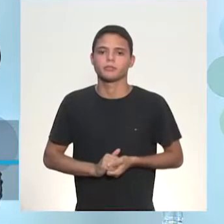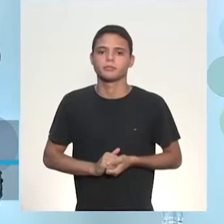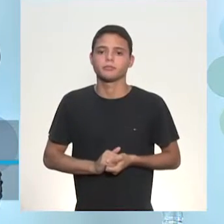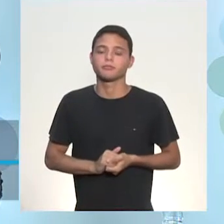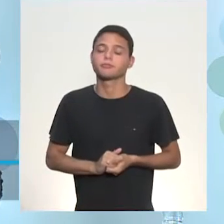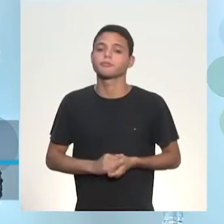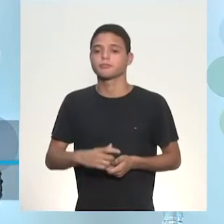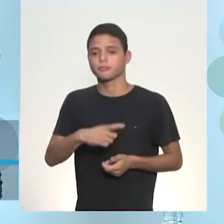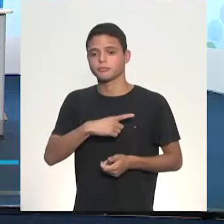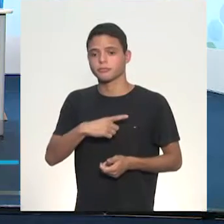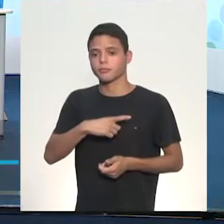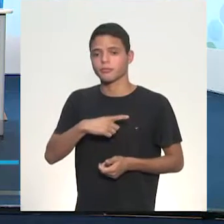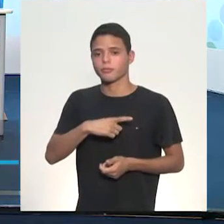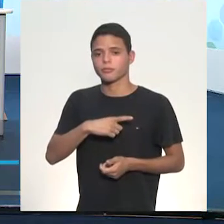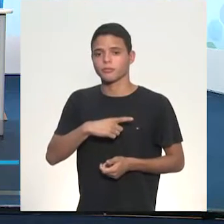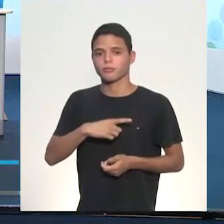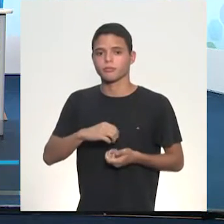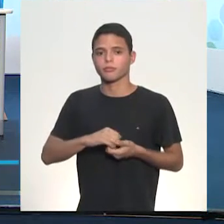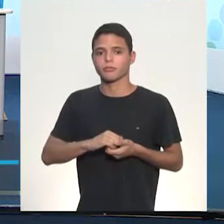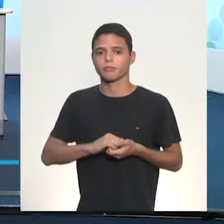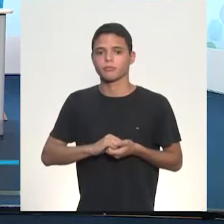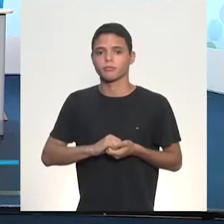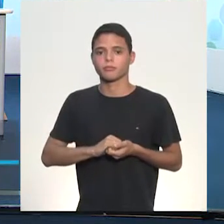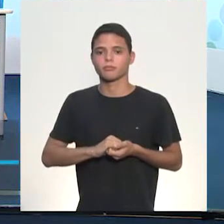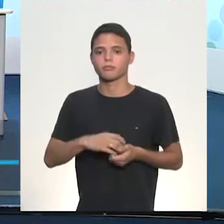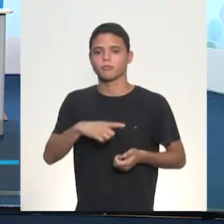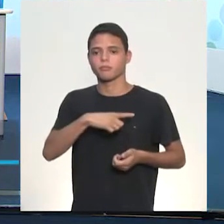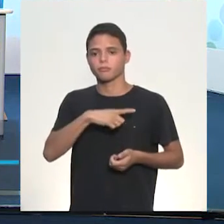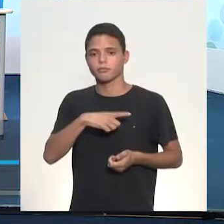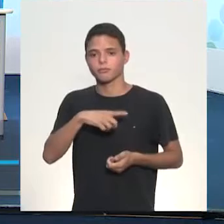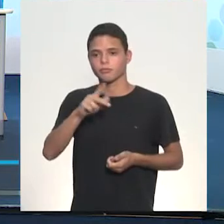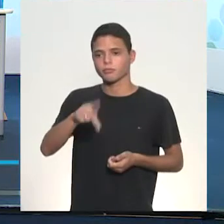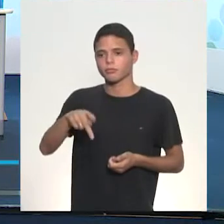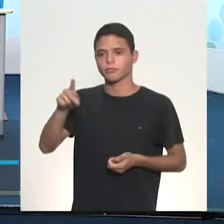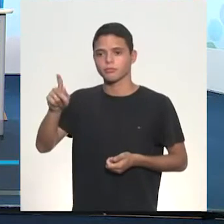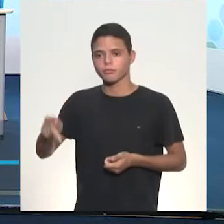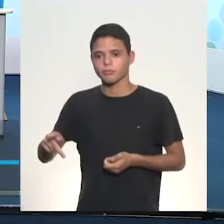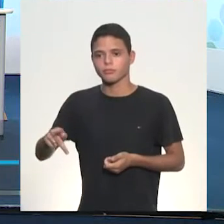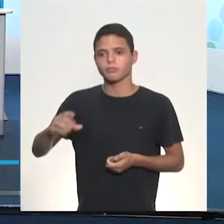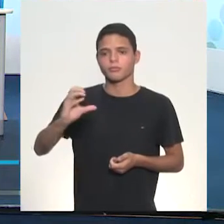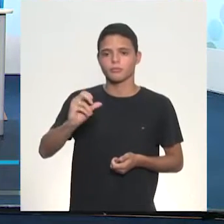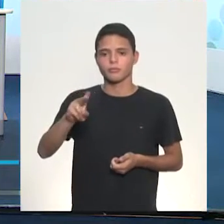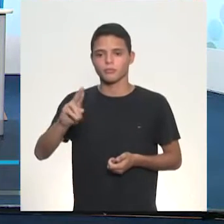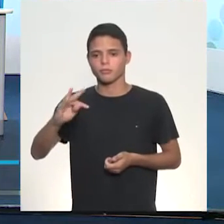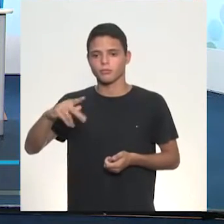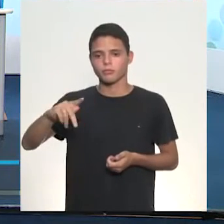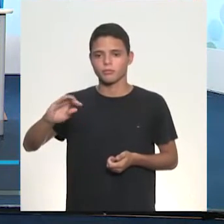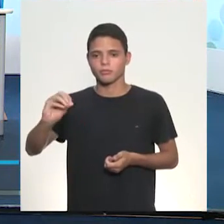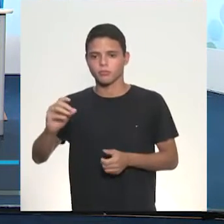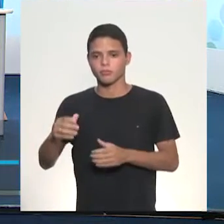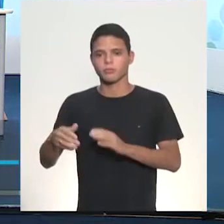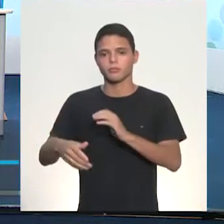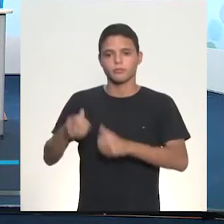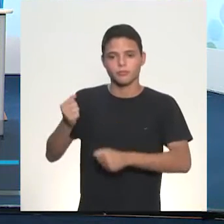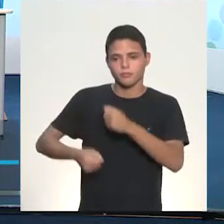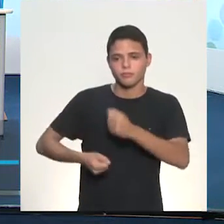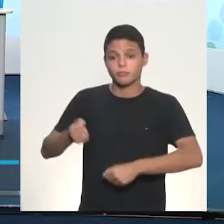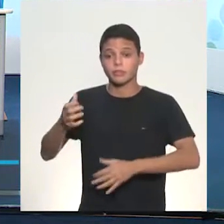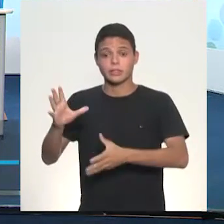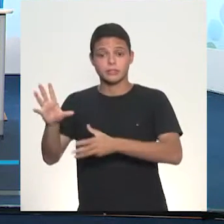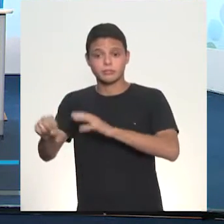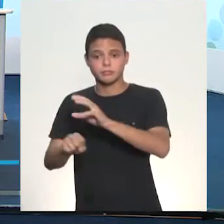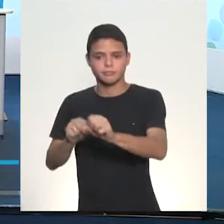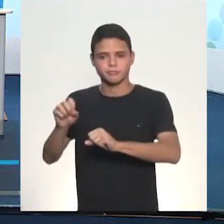Aí teve uma pro aqui que mandou os cupons, né? Não são os cupons, professor, os cupons estão tudo em dia, pode correr atrás dos cupons, estão acabando com o telhado da igreja. Mas os cupins é